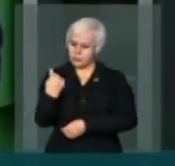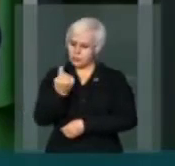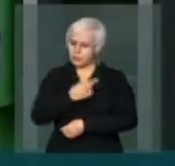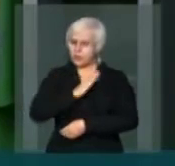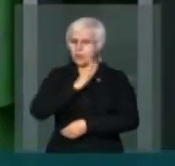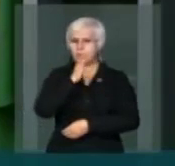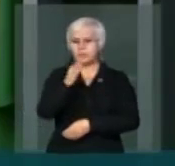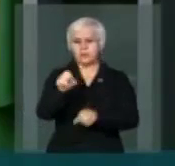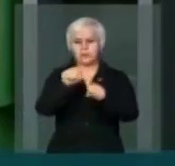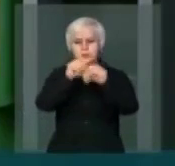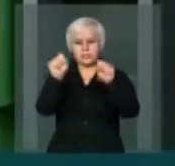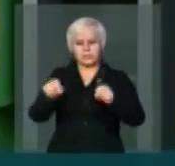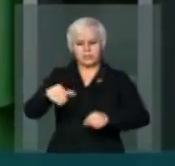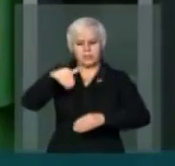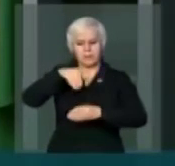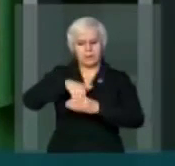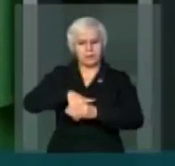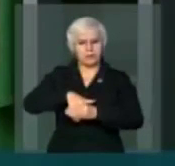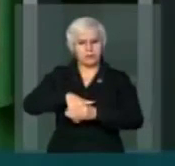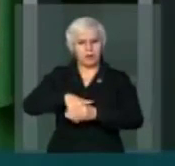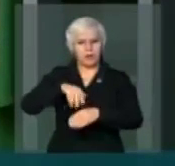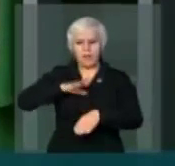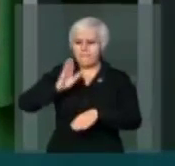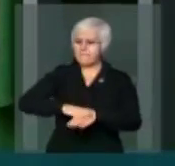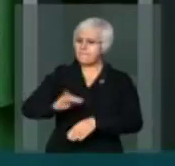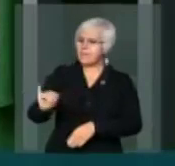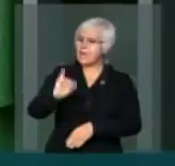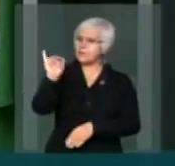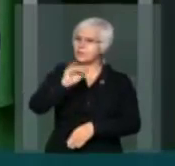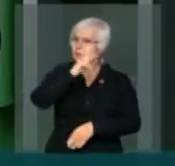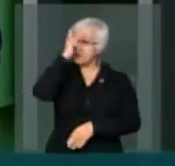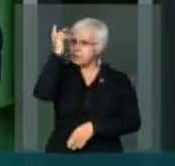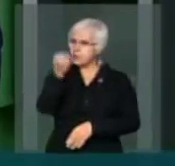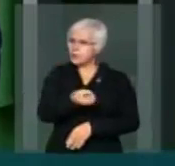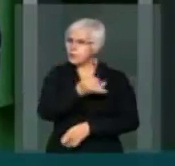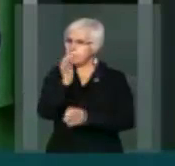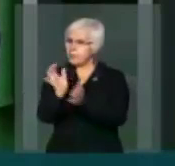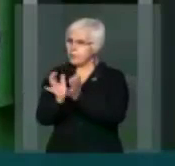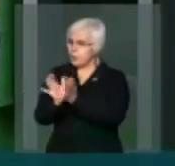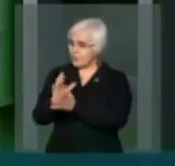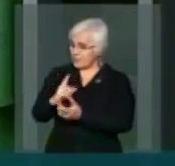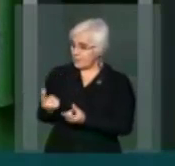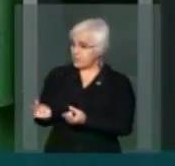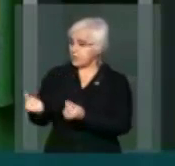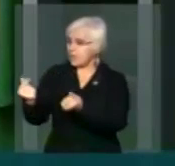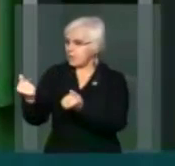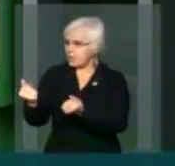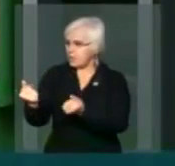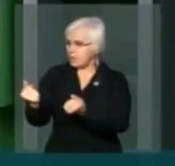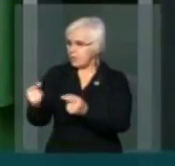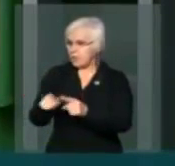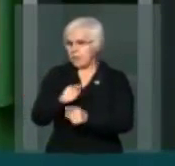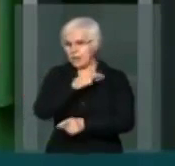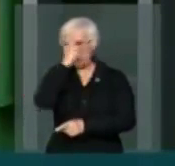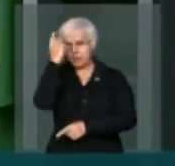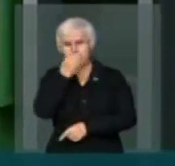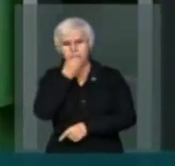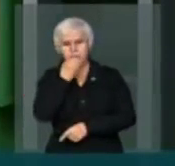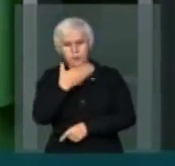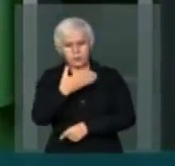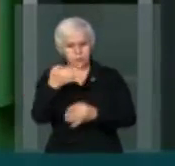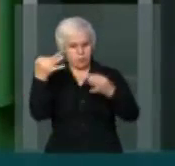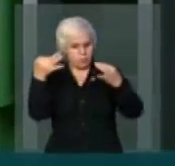sistema que privilegia eleitoralmente não os bons, não os honestos, não